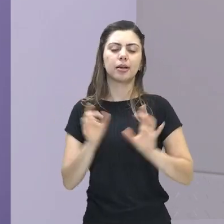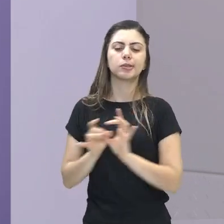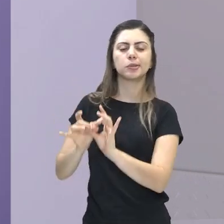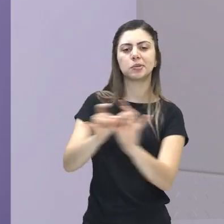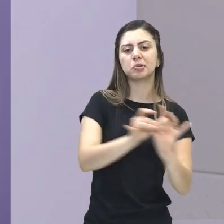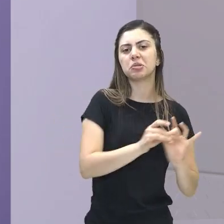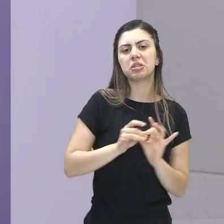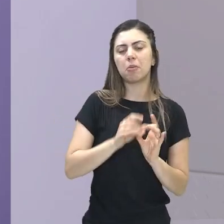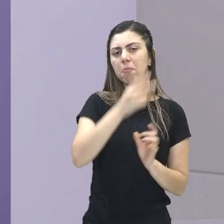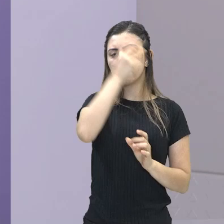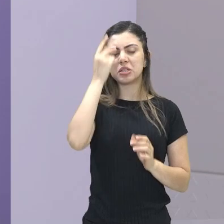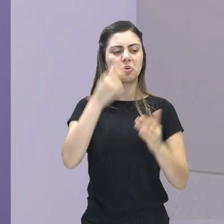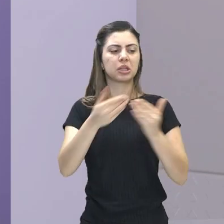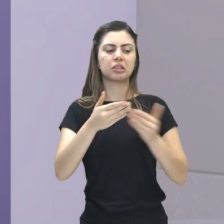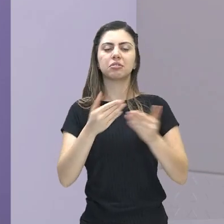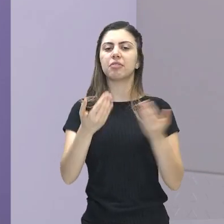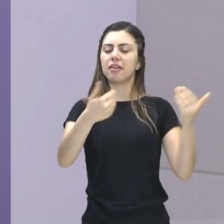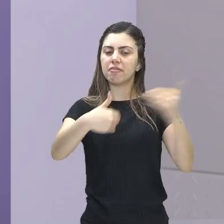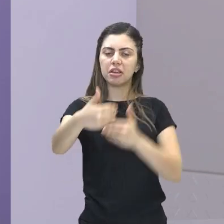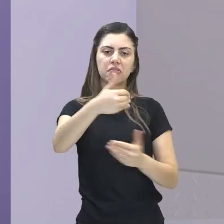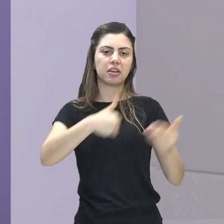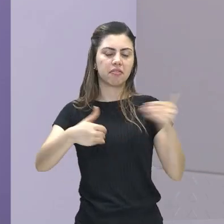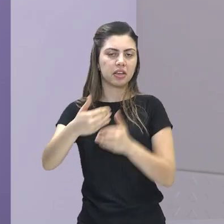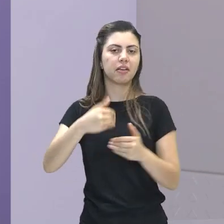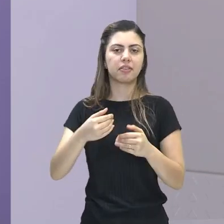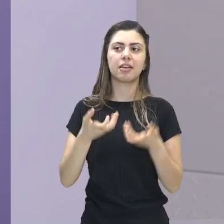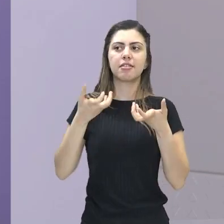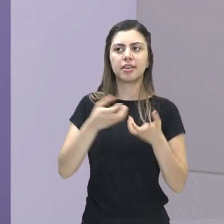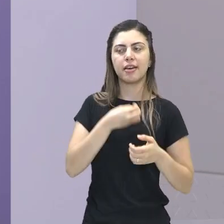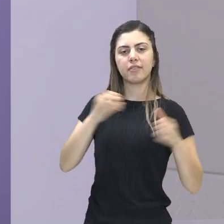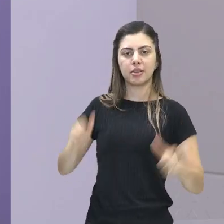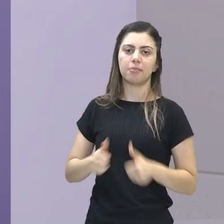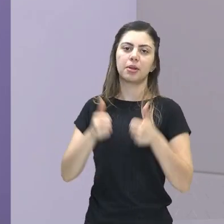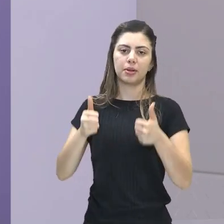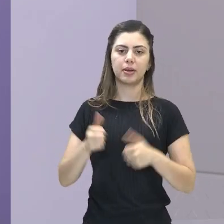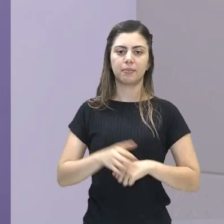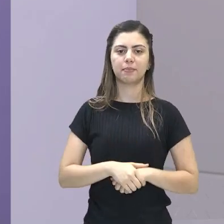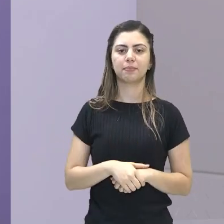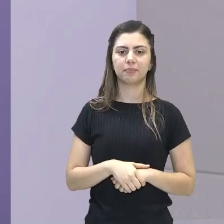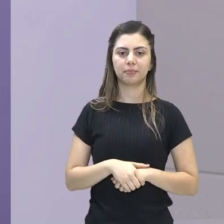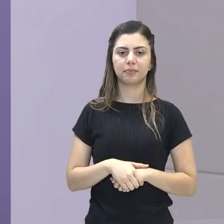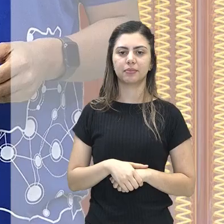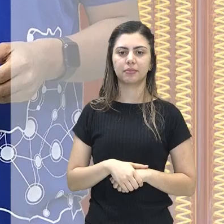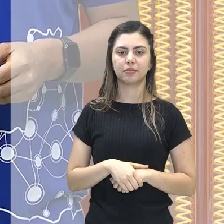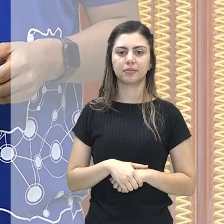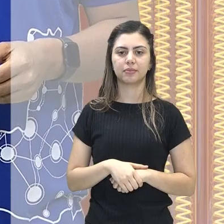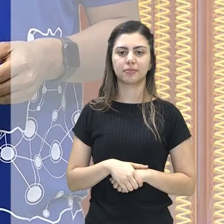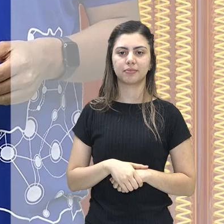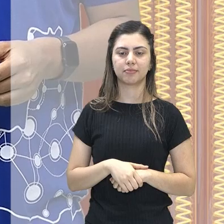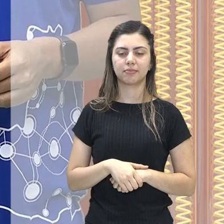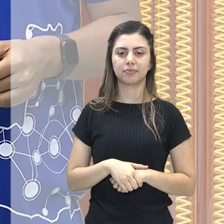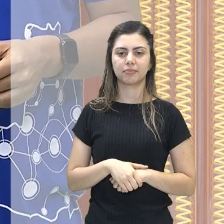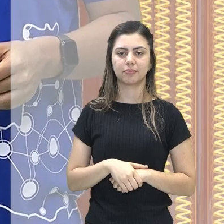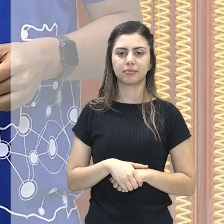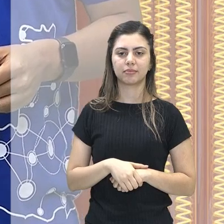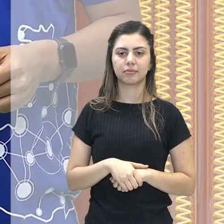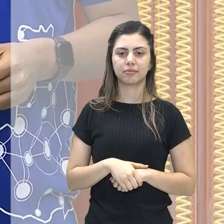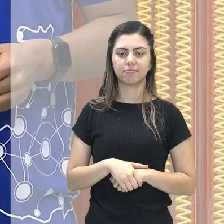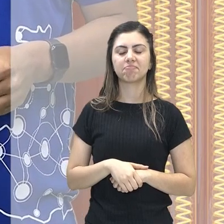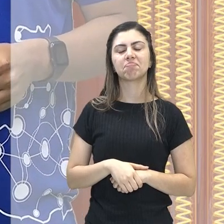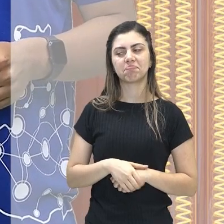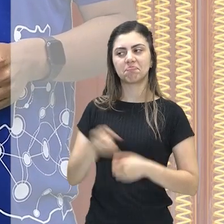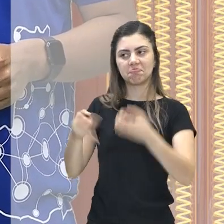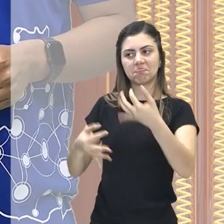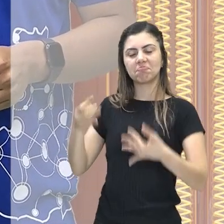quem vem à nossa cidade, ao nosso país, buscando melhor condição de vida. Palavras